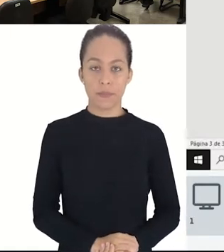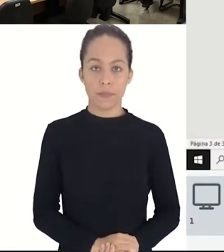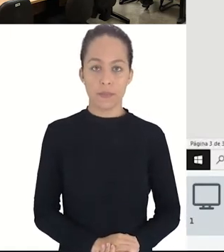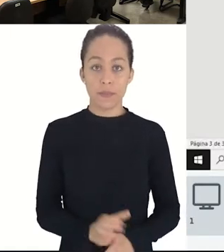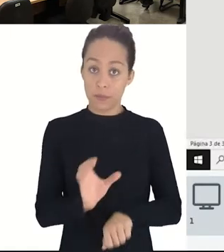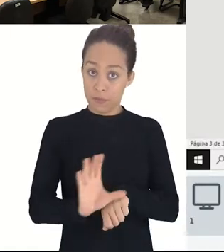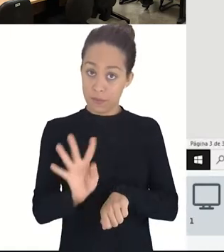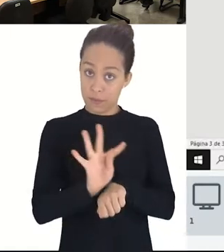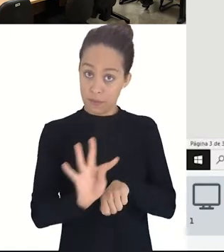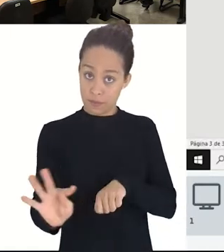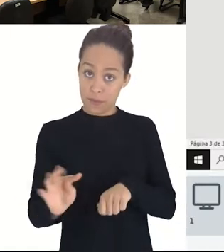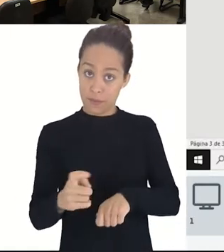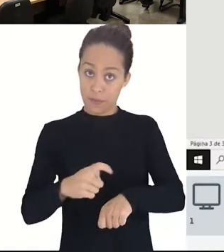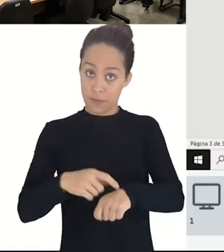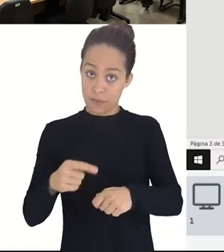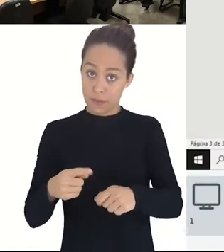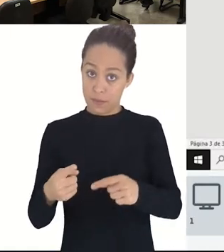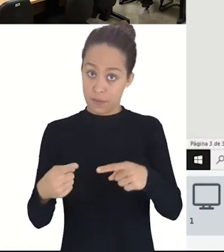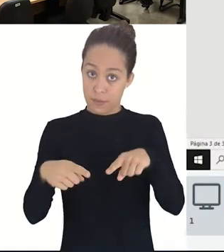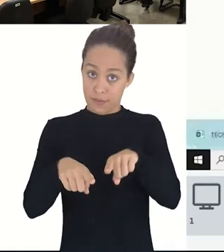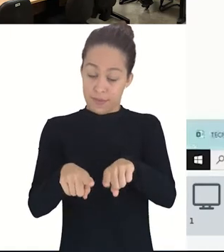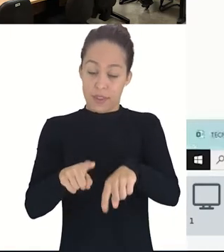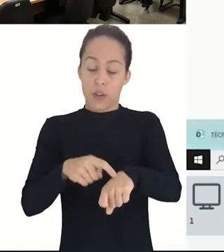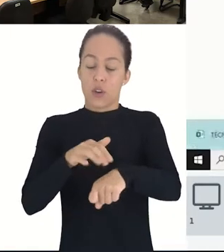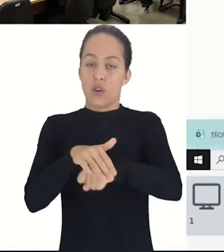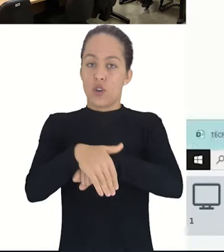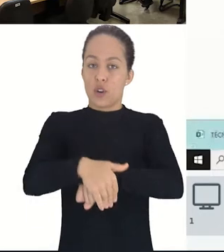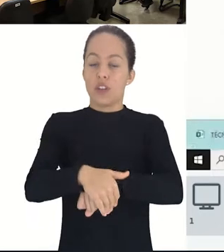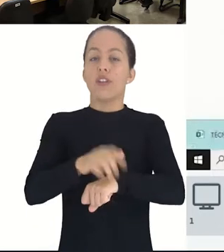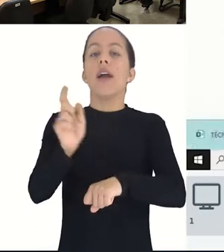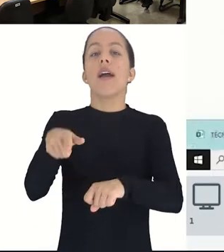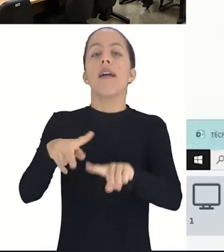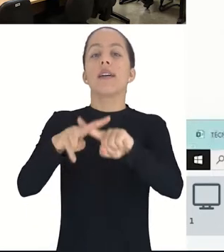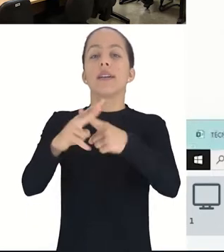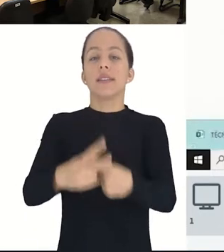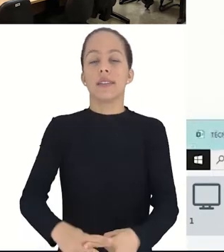curso concomitante em mecânica noturno, Campus Vitória.